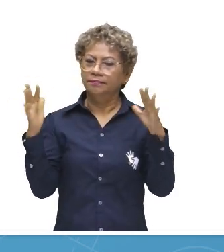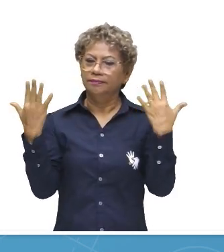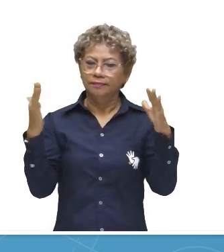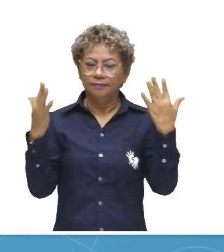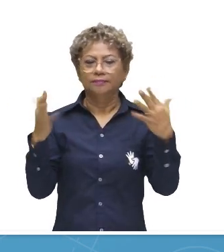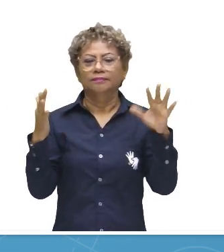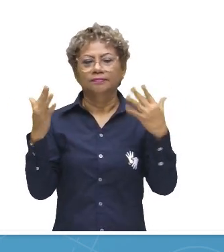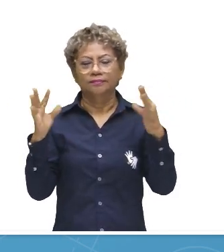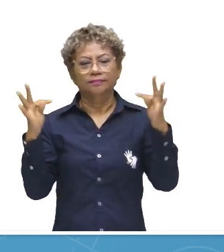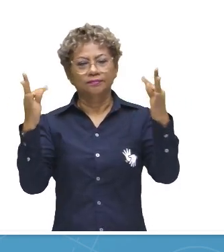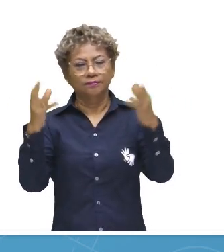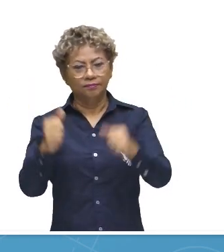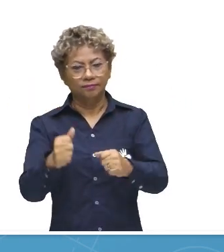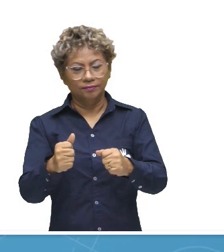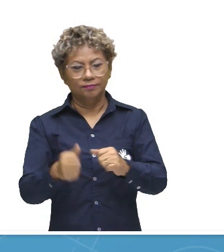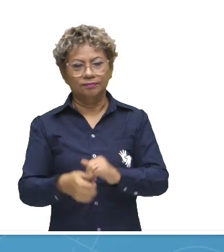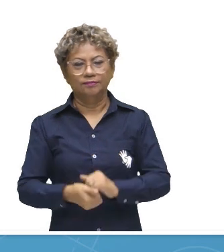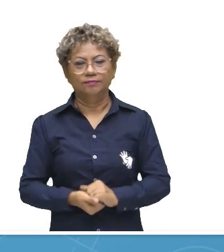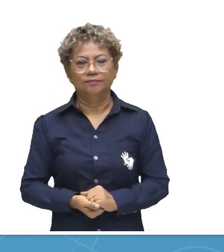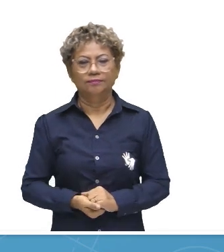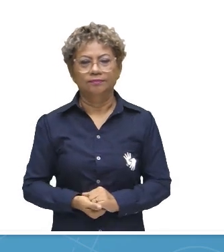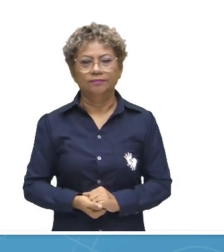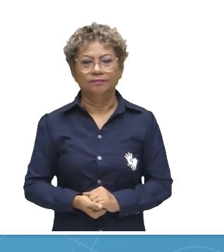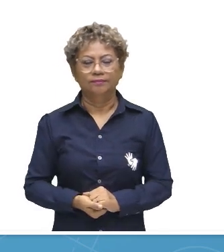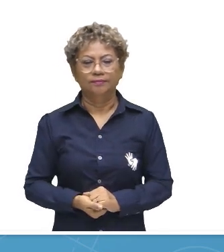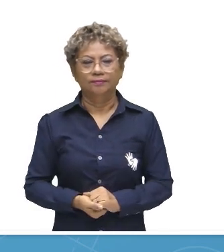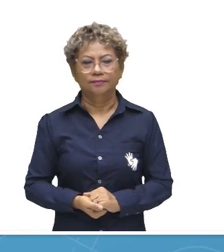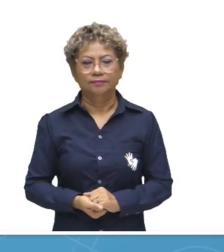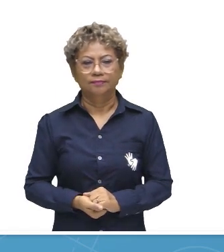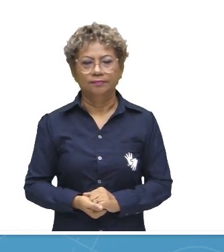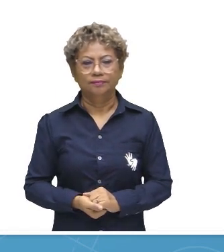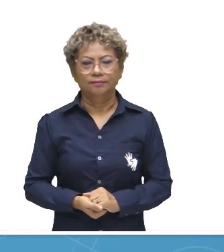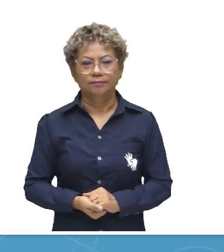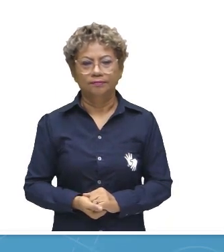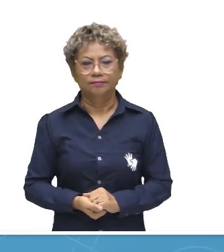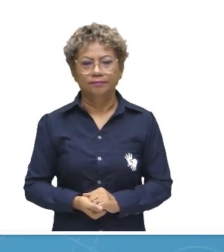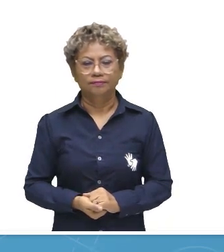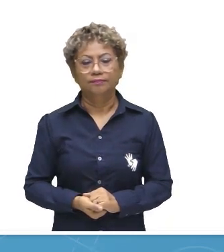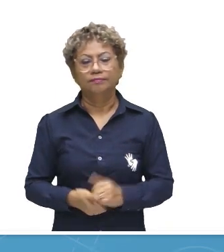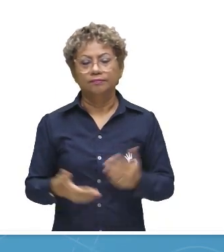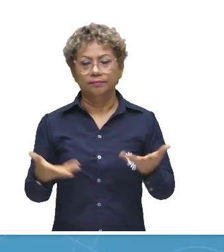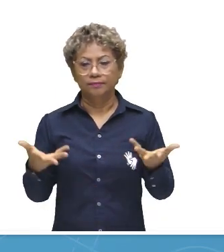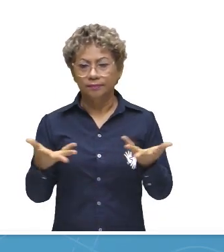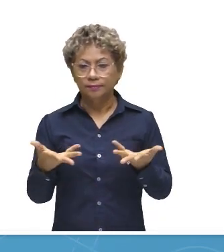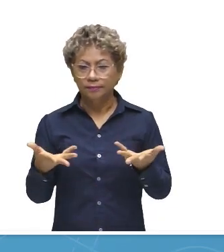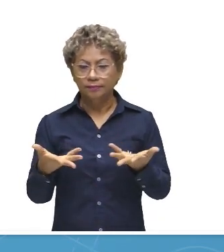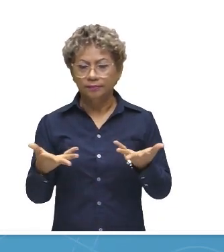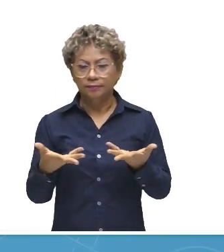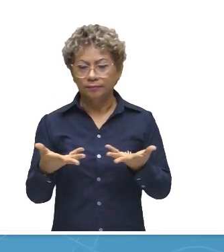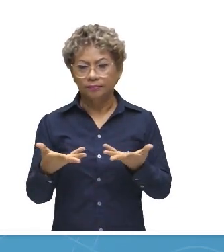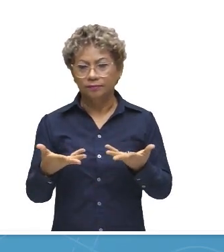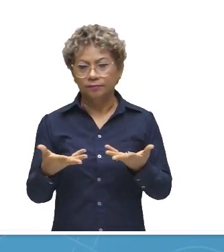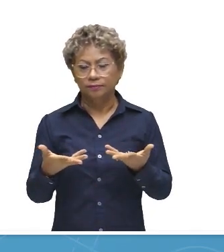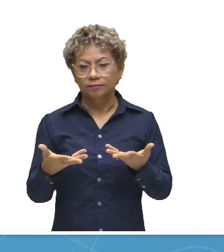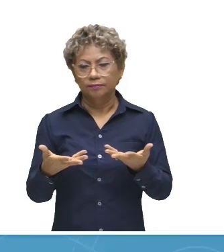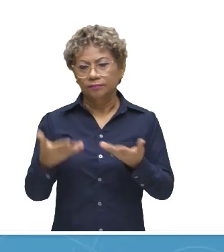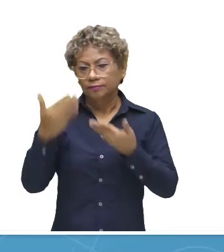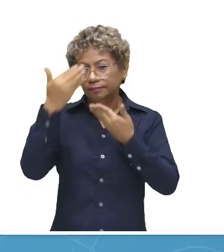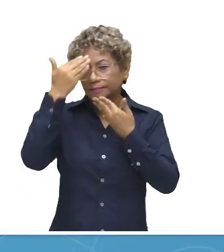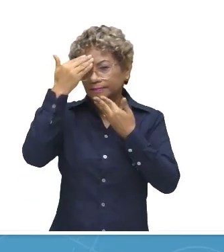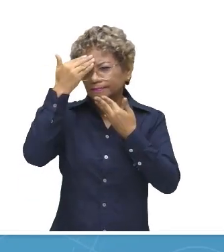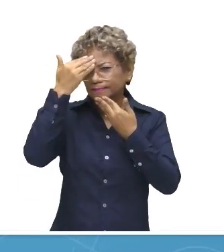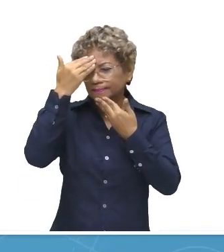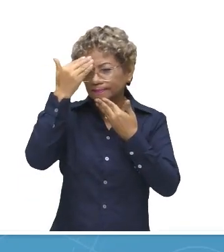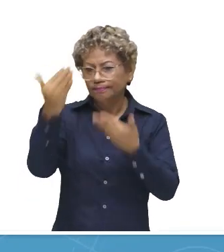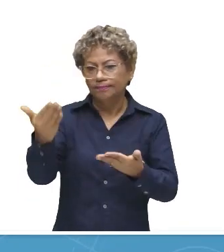Estão de parabéns, correto? E fica aqui aí o meu muito obrigado pela participação de